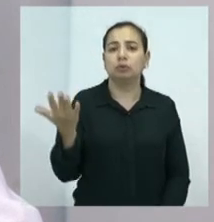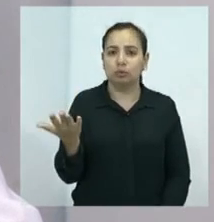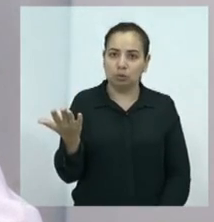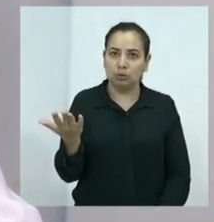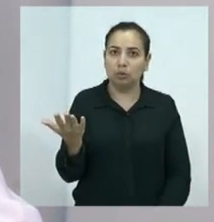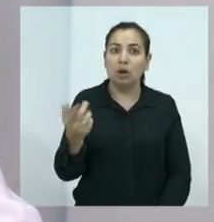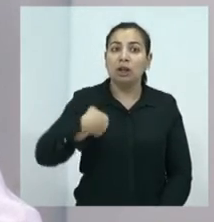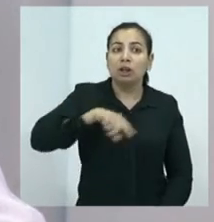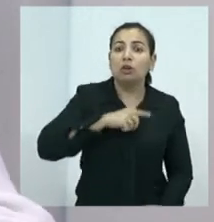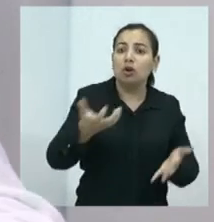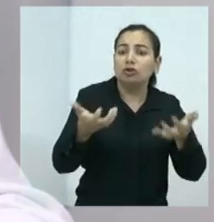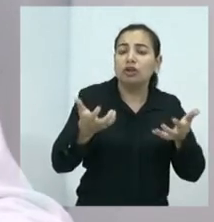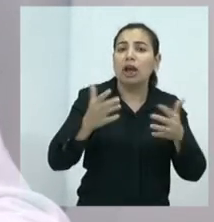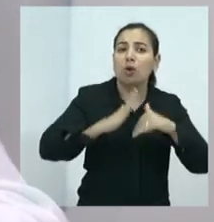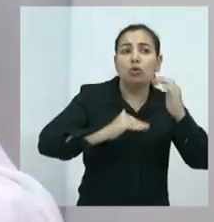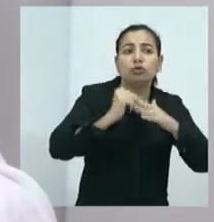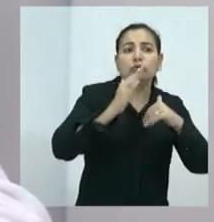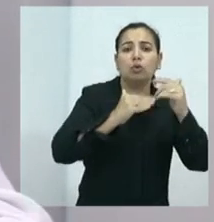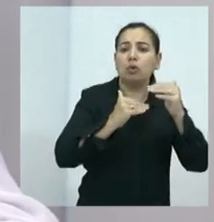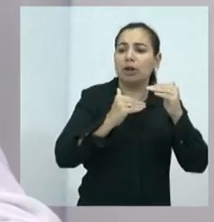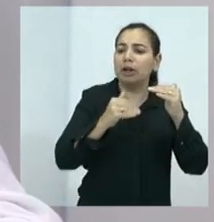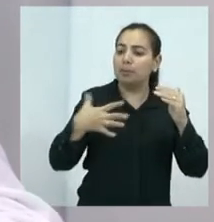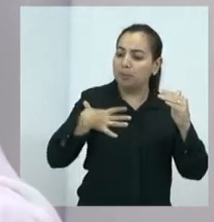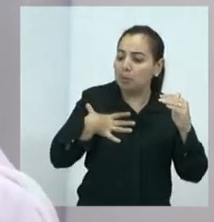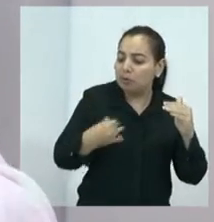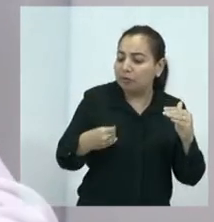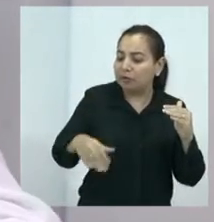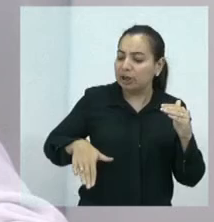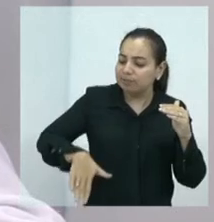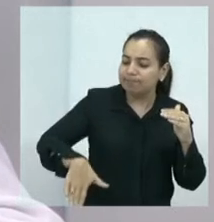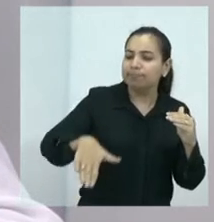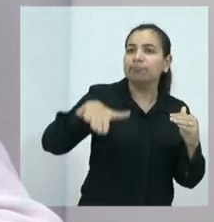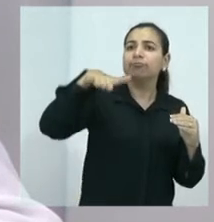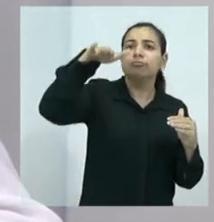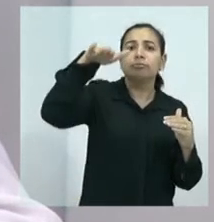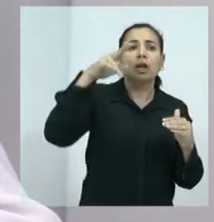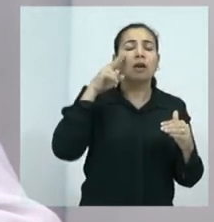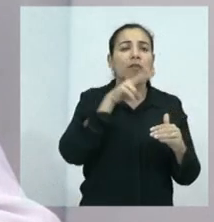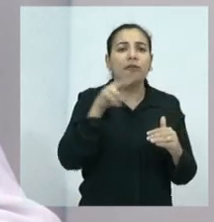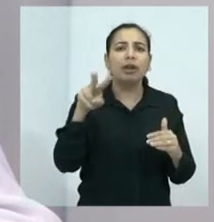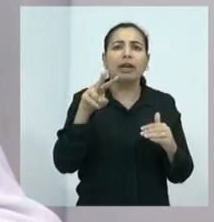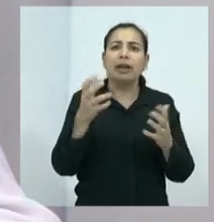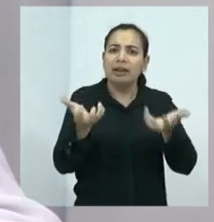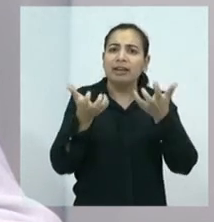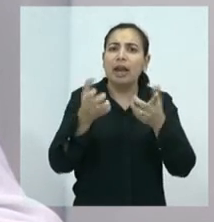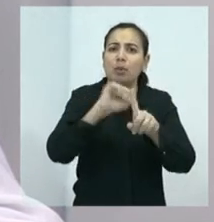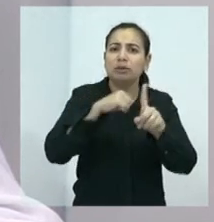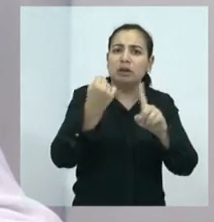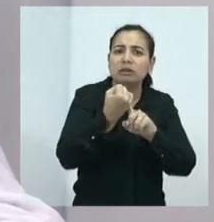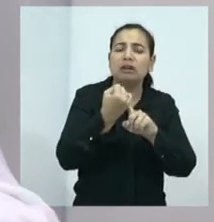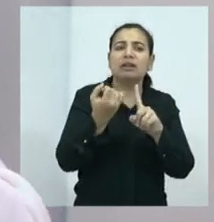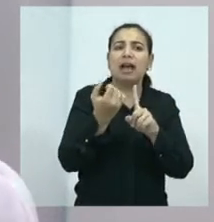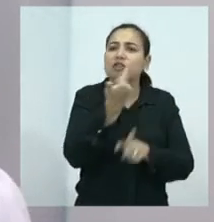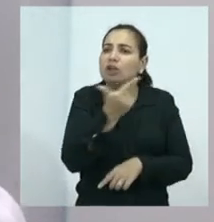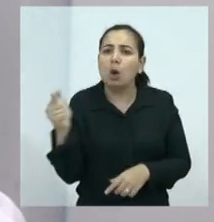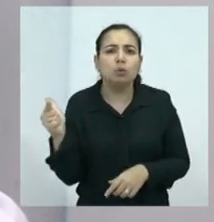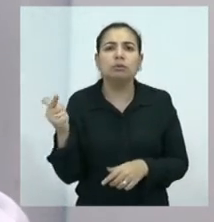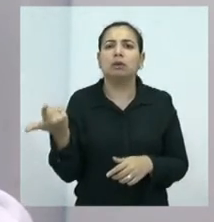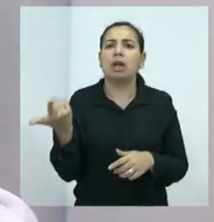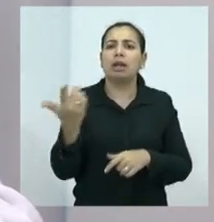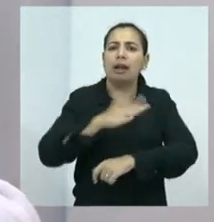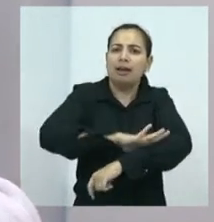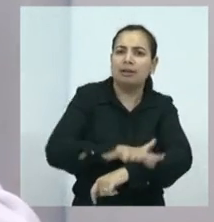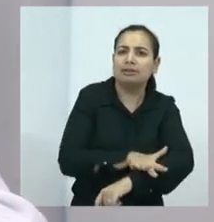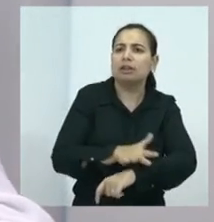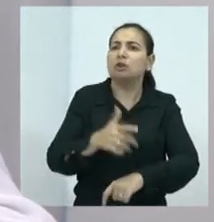nossos filhos, uma sociedade sem racismo, sem preconceito, sem intolerância, uma sociedade em que a gente possa